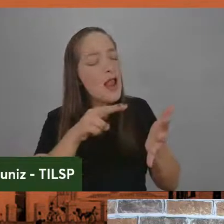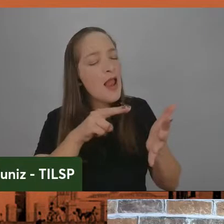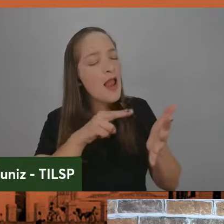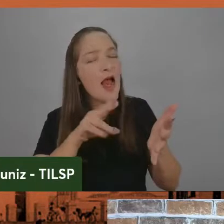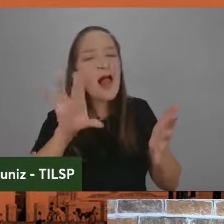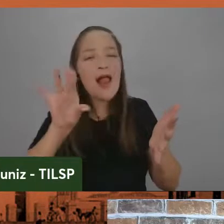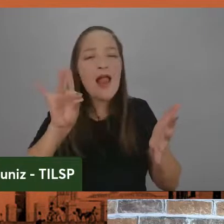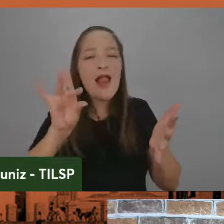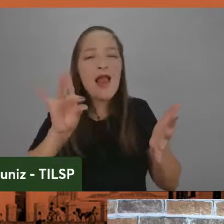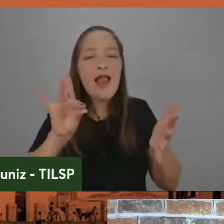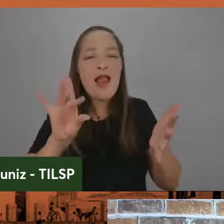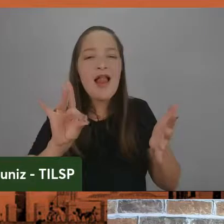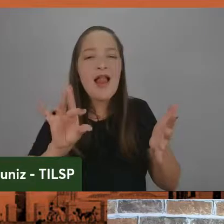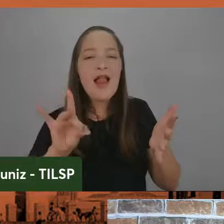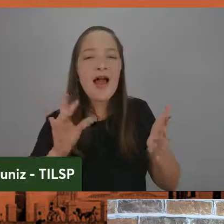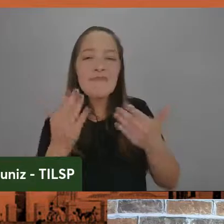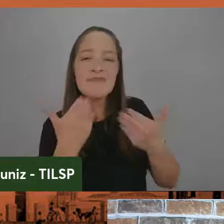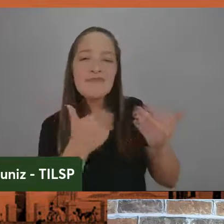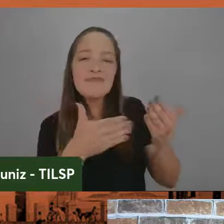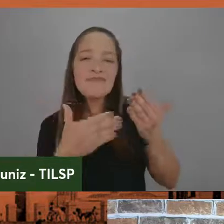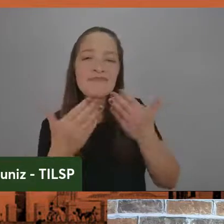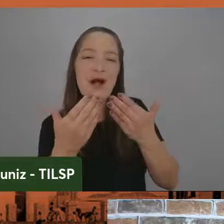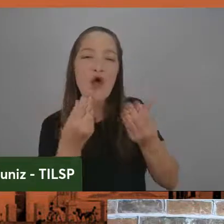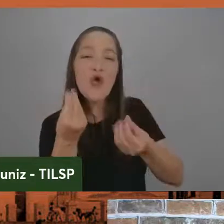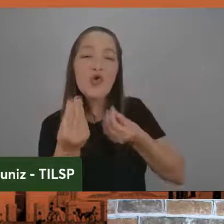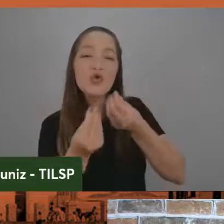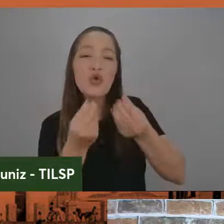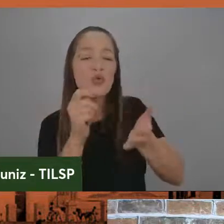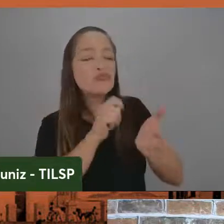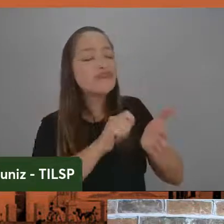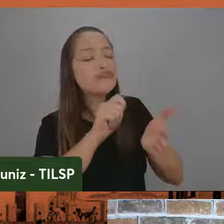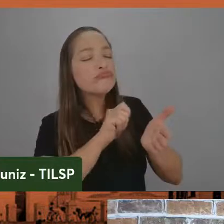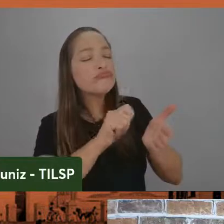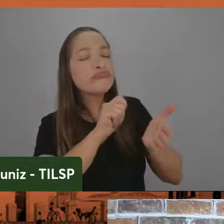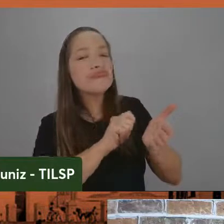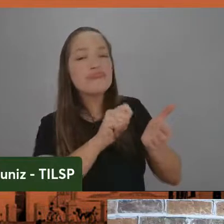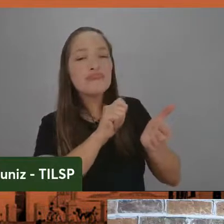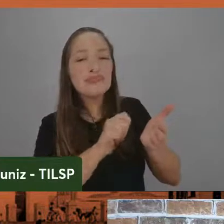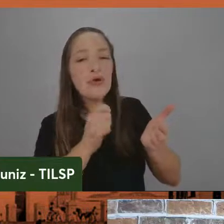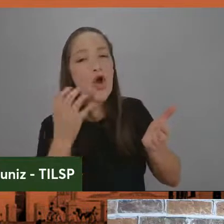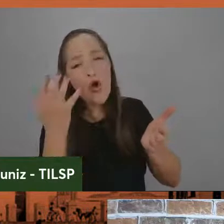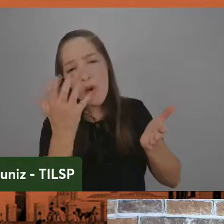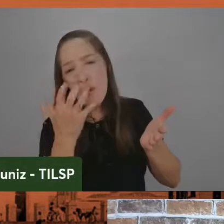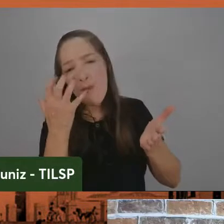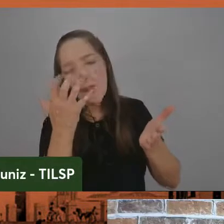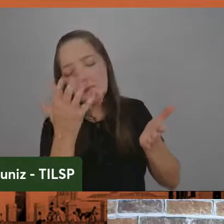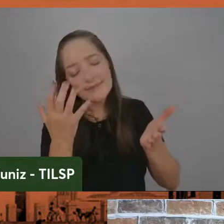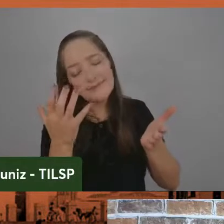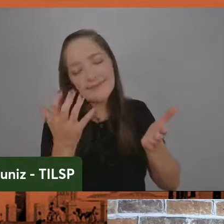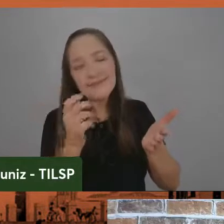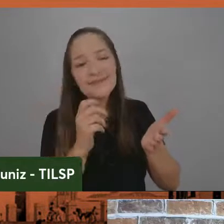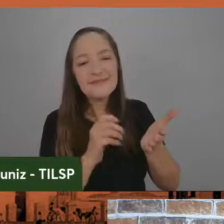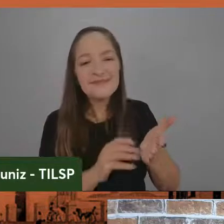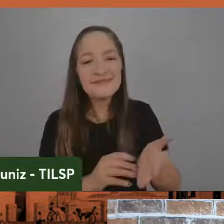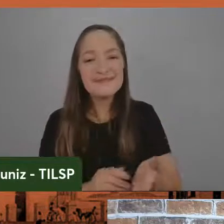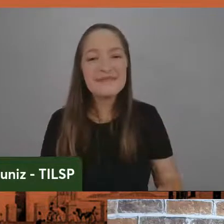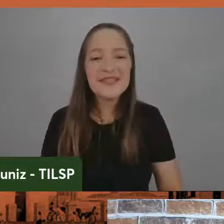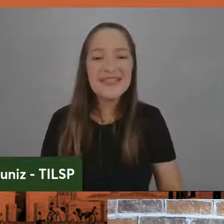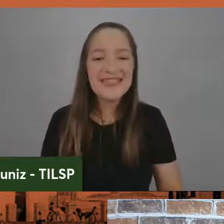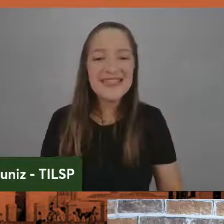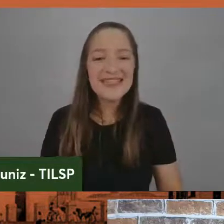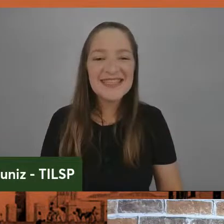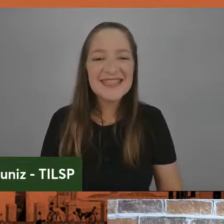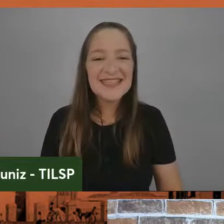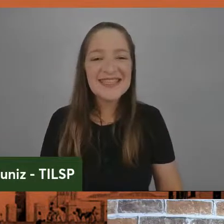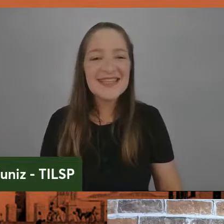discuta ali a arquitetura desse romance, né? Quer dizer, como